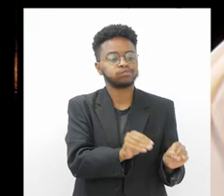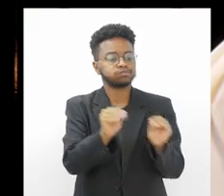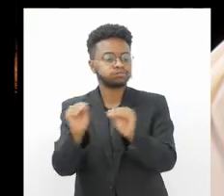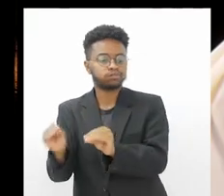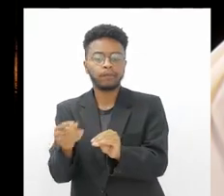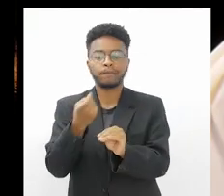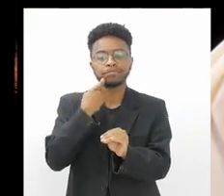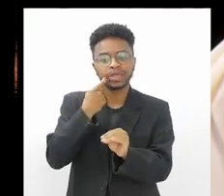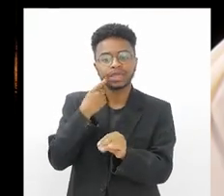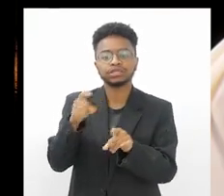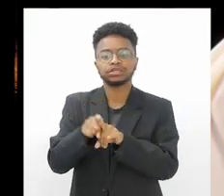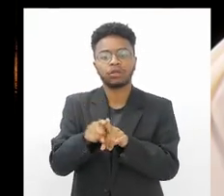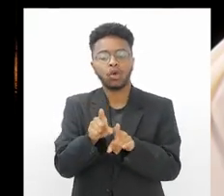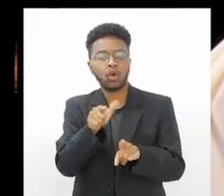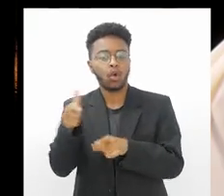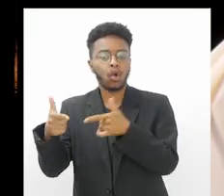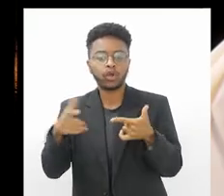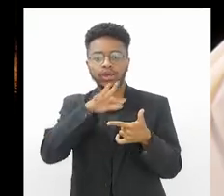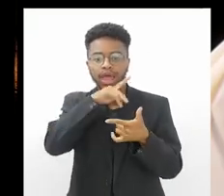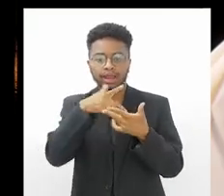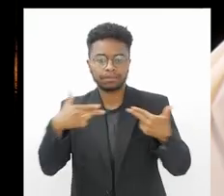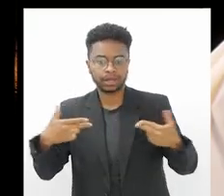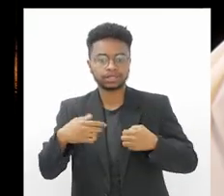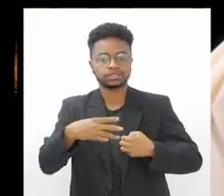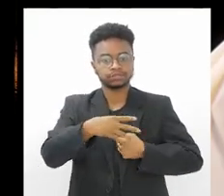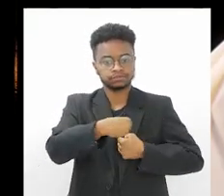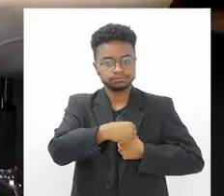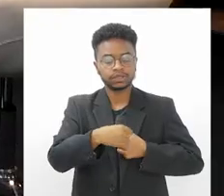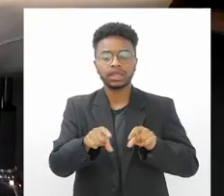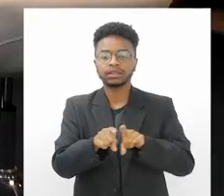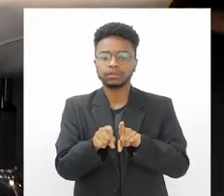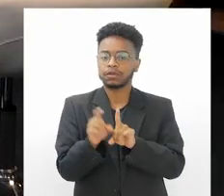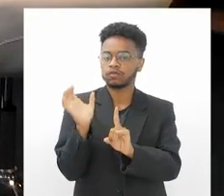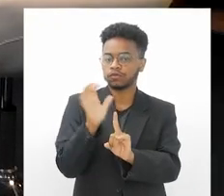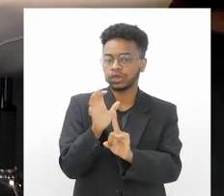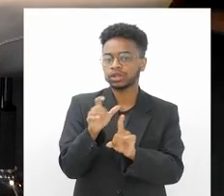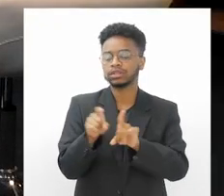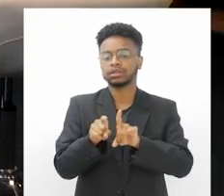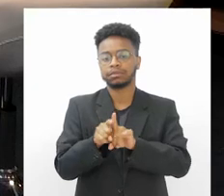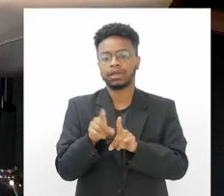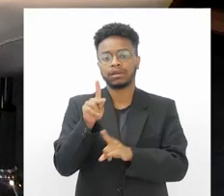de mamíferos, tudo isso vai ser impactado,